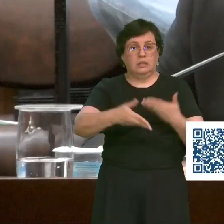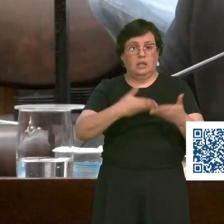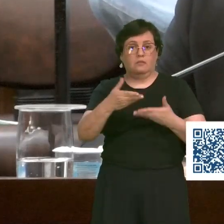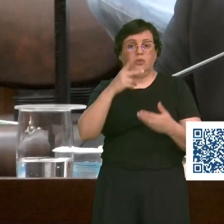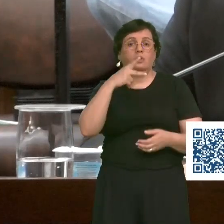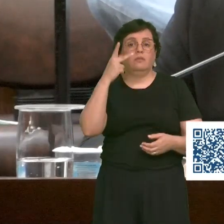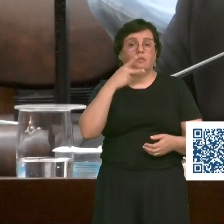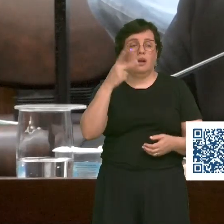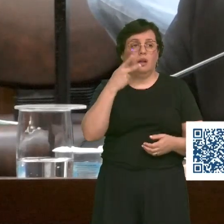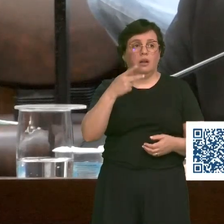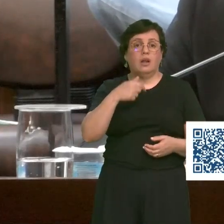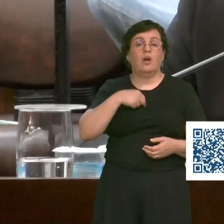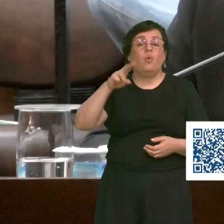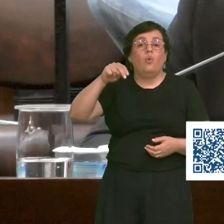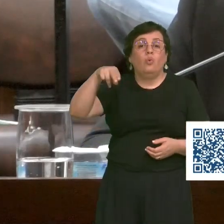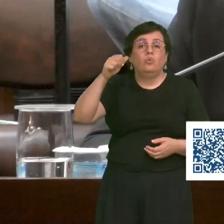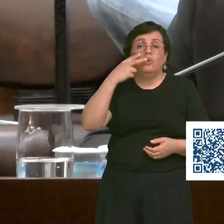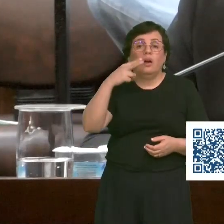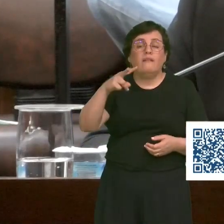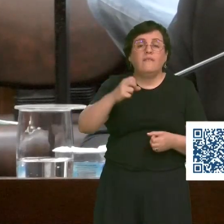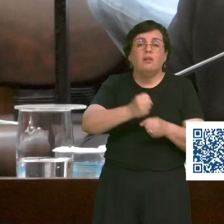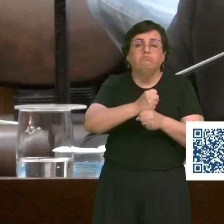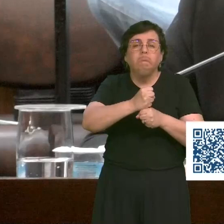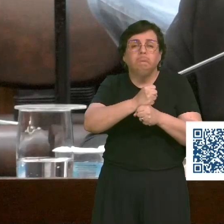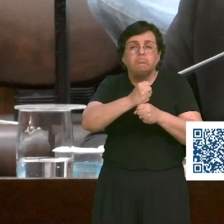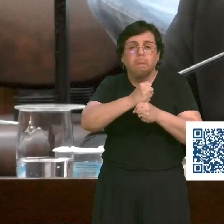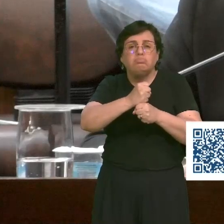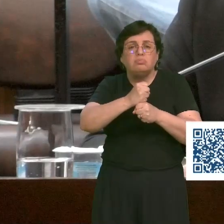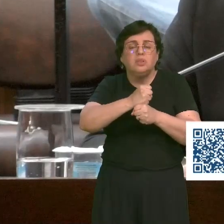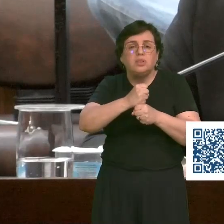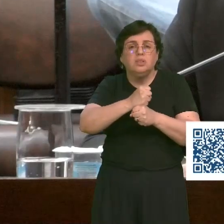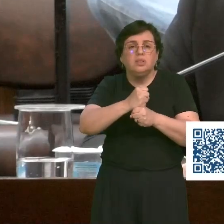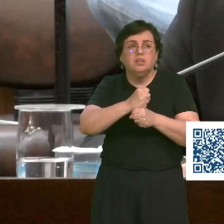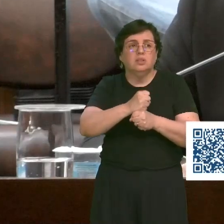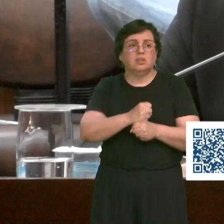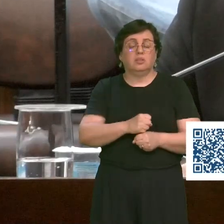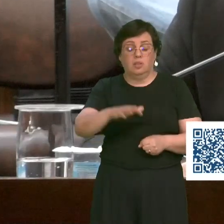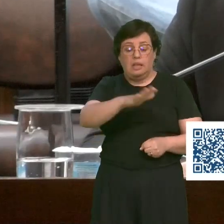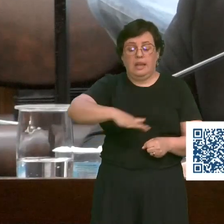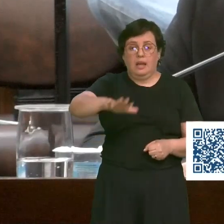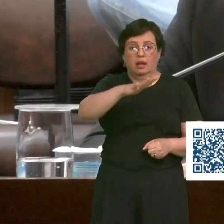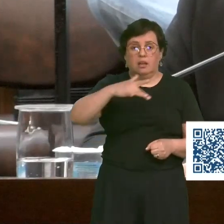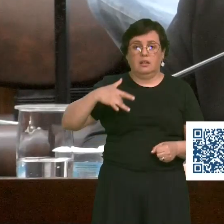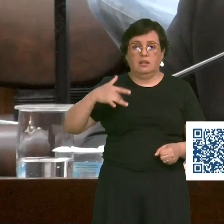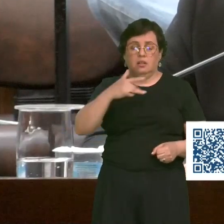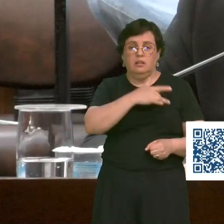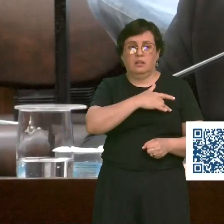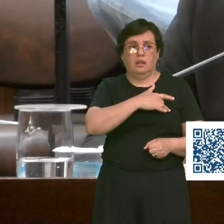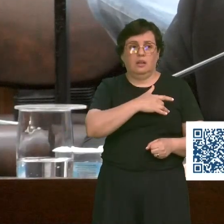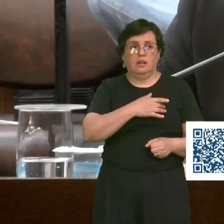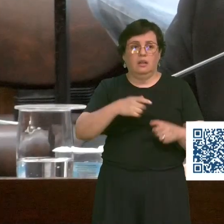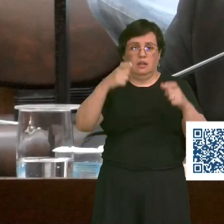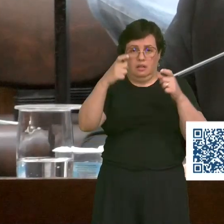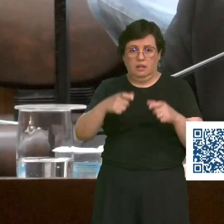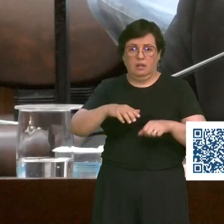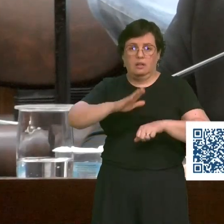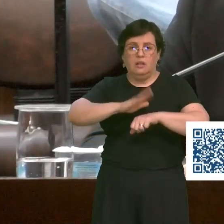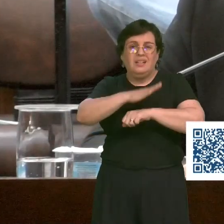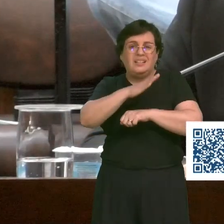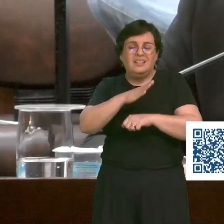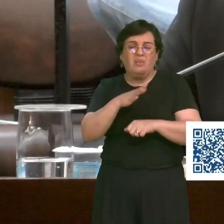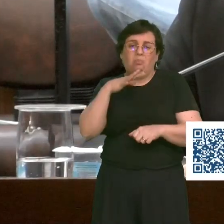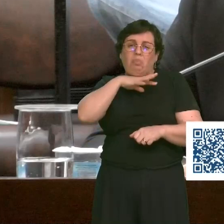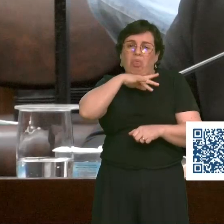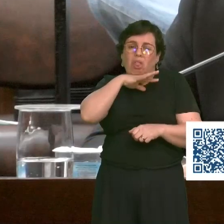dizendo eu nunca vi anos e anos a pessoa dizendo na área da saúde um lugar tão